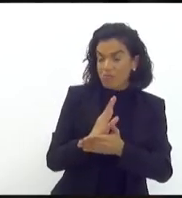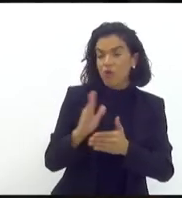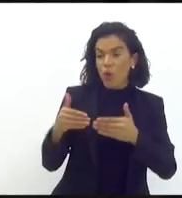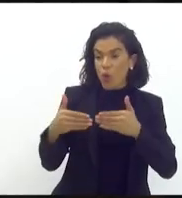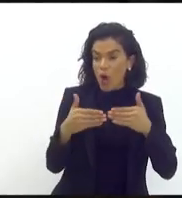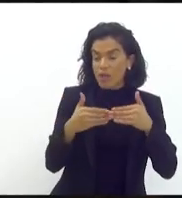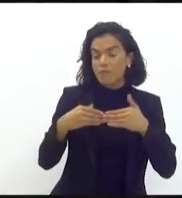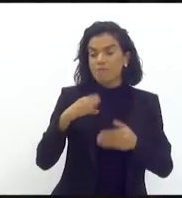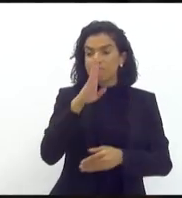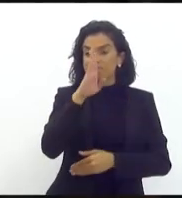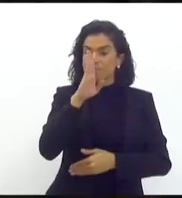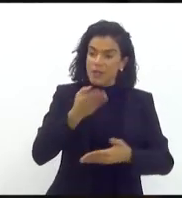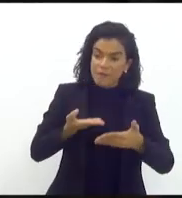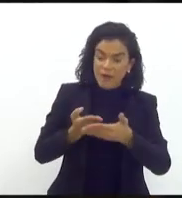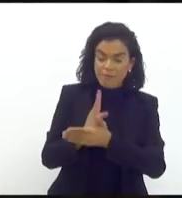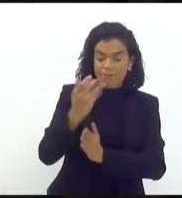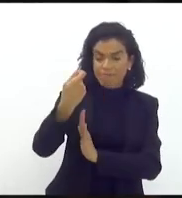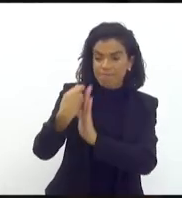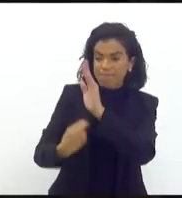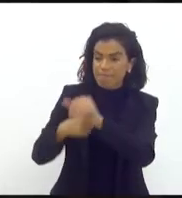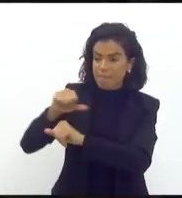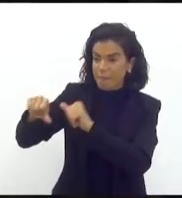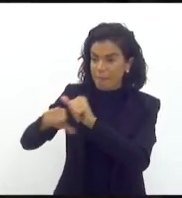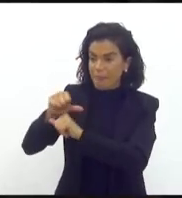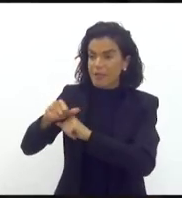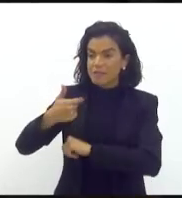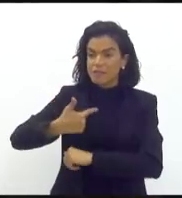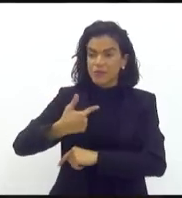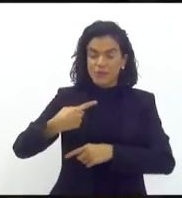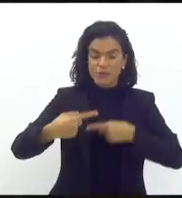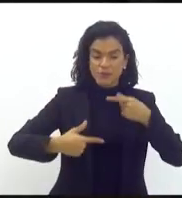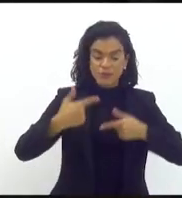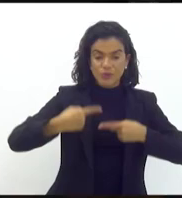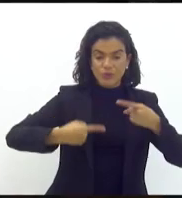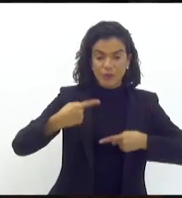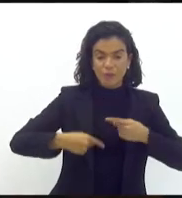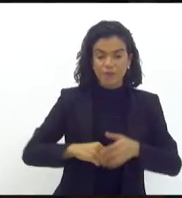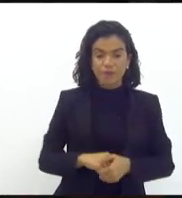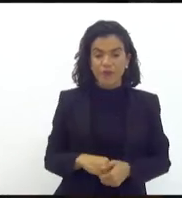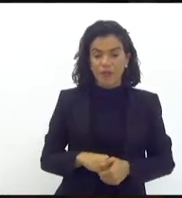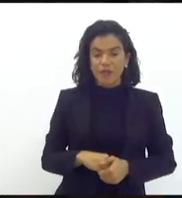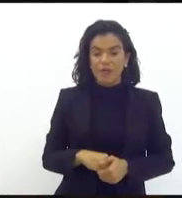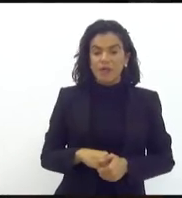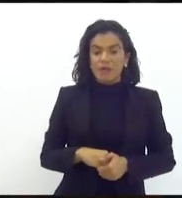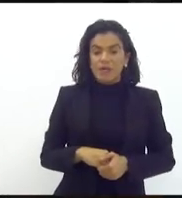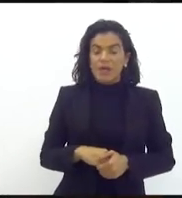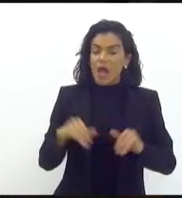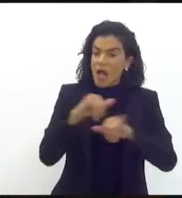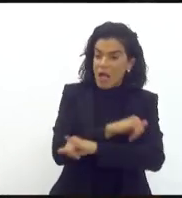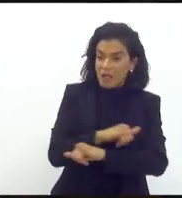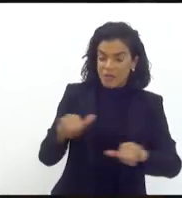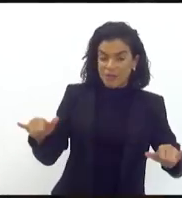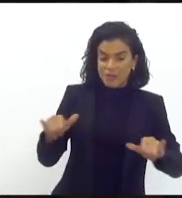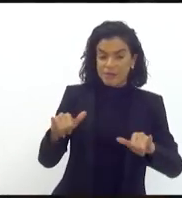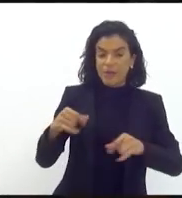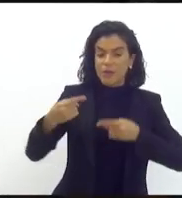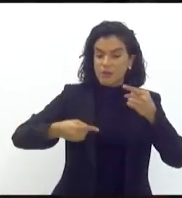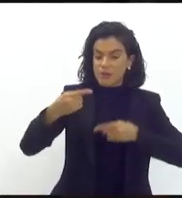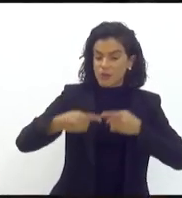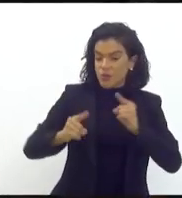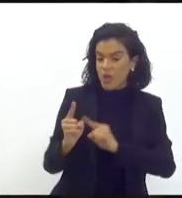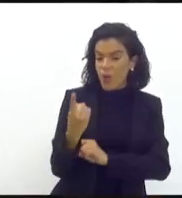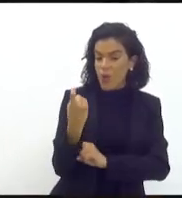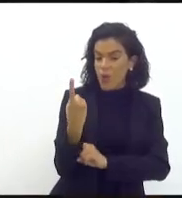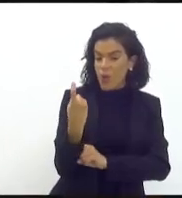estão aprovado vai a redação do vencido para a segunda discussão anuncio em discussão